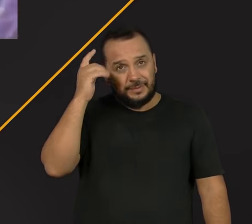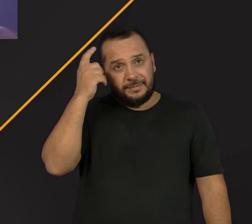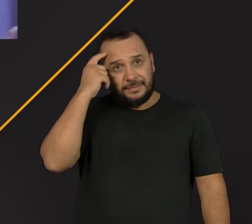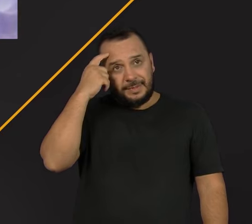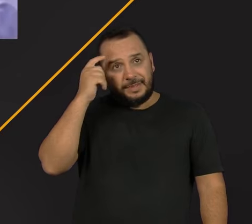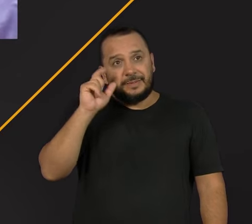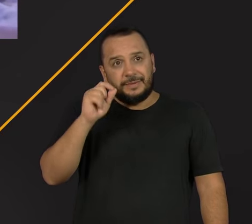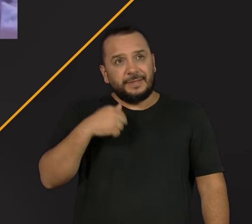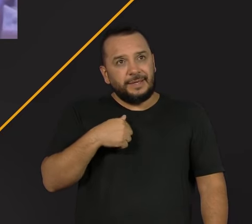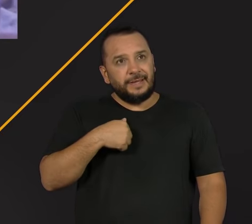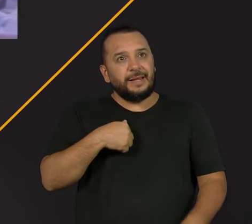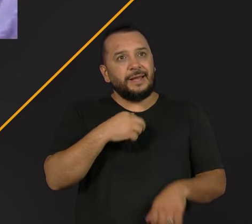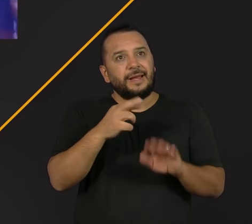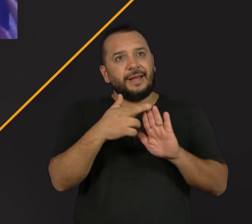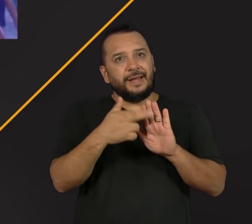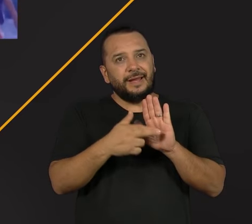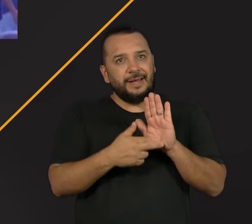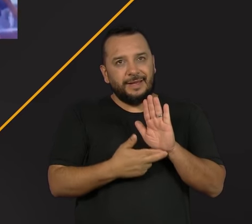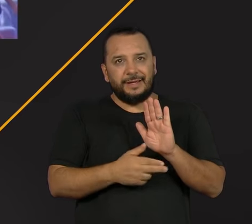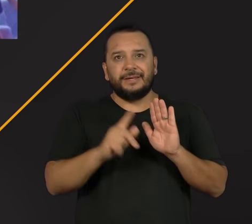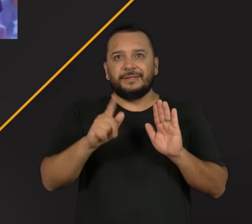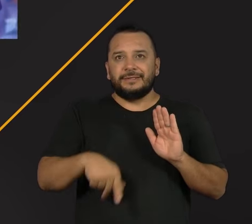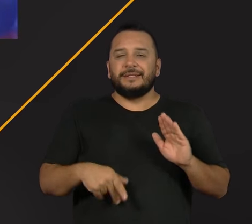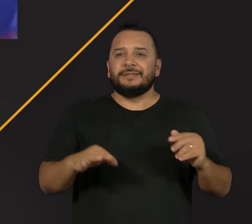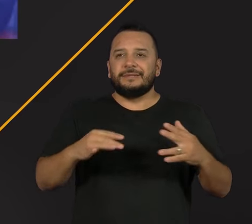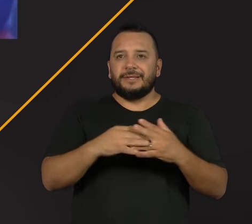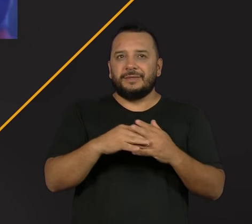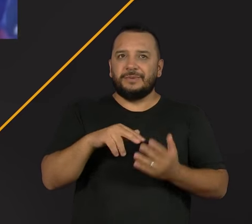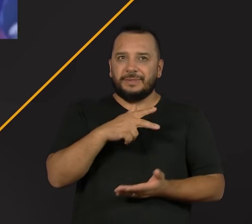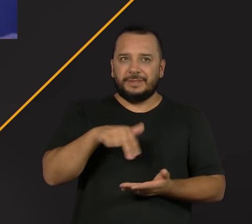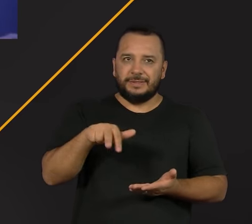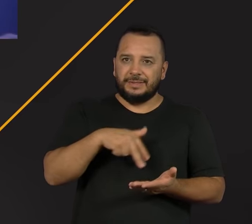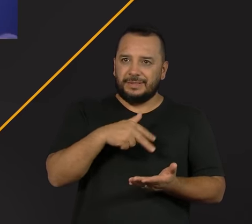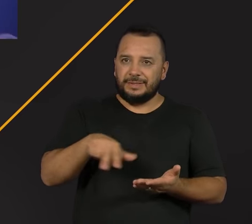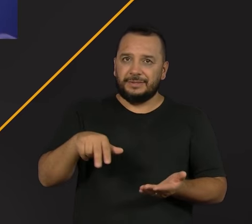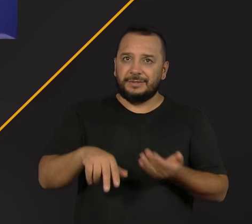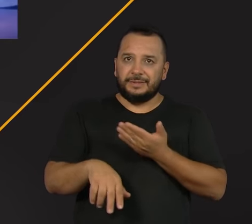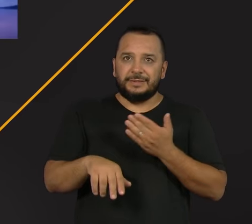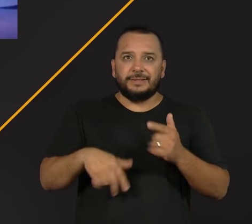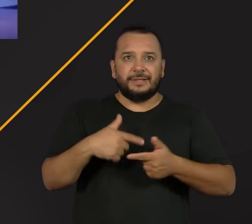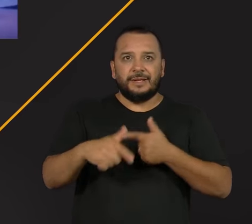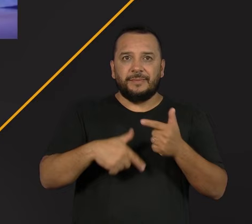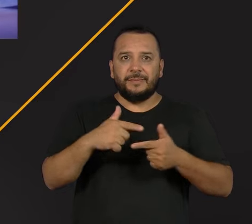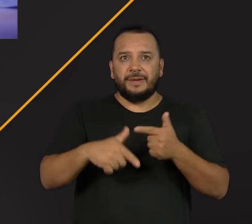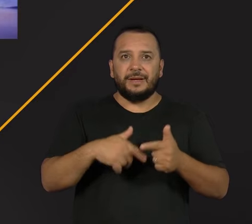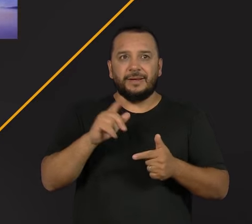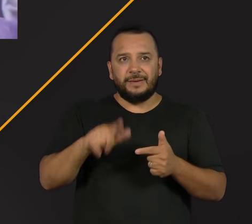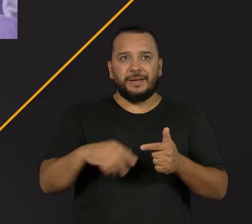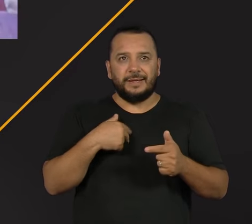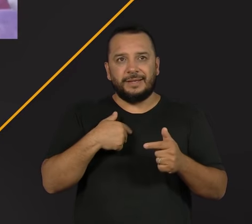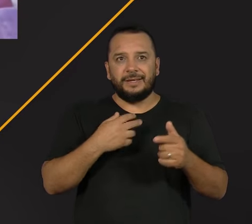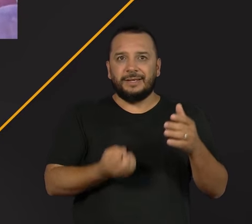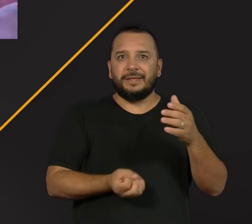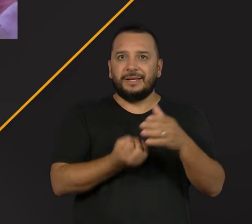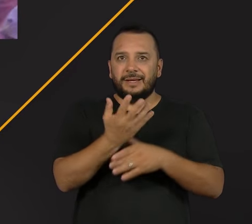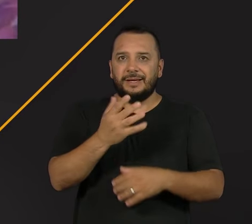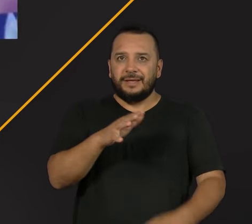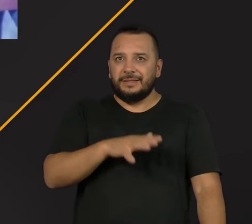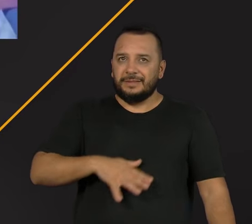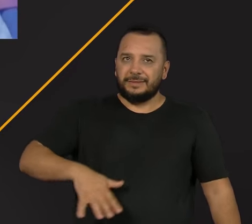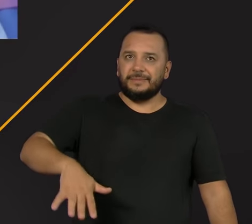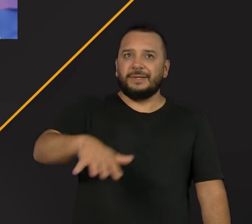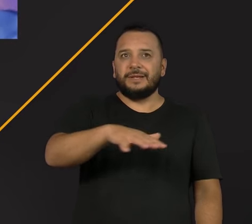na coxia? Esse trabalho de cidadão dançante se tornou um hábito de construir espaço